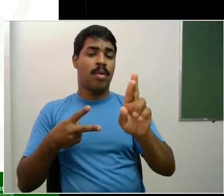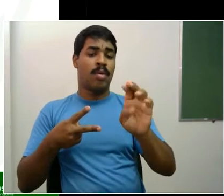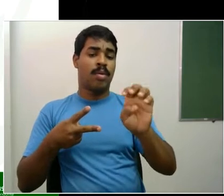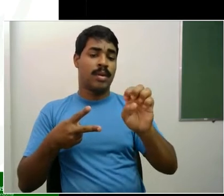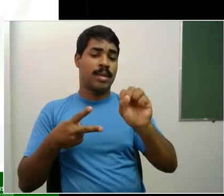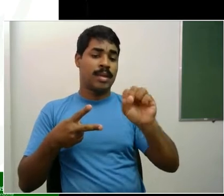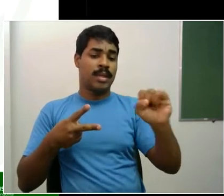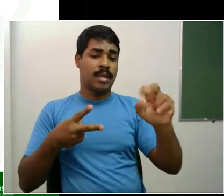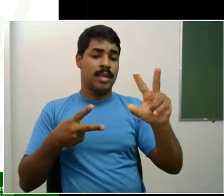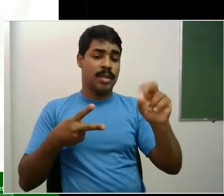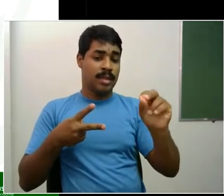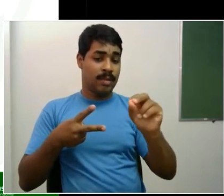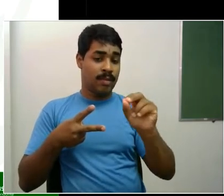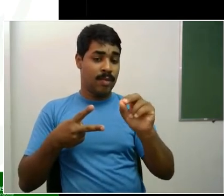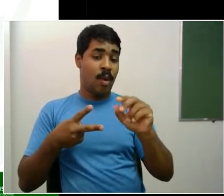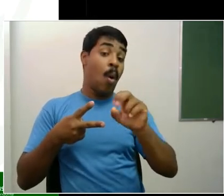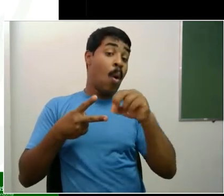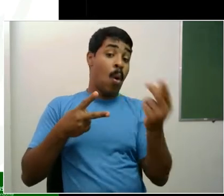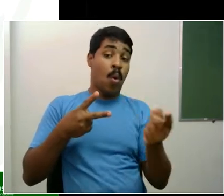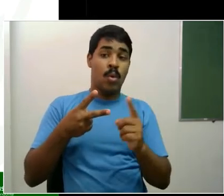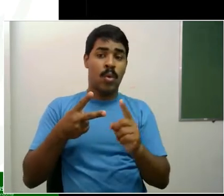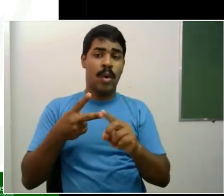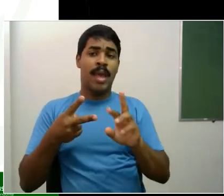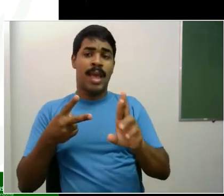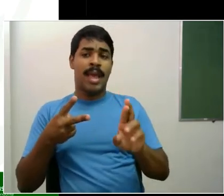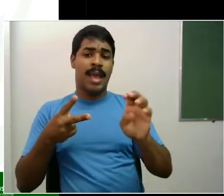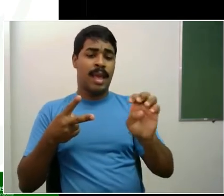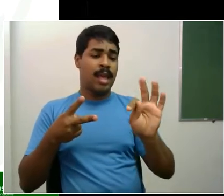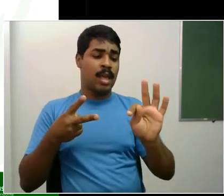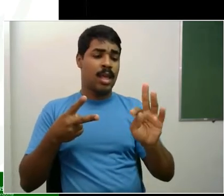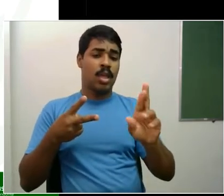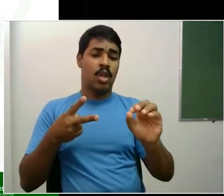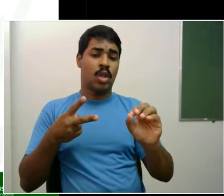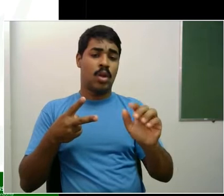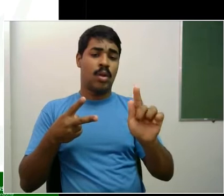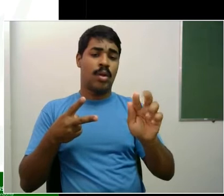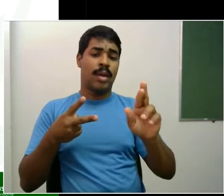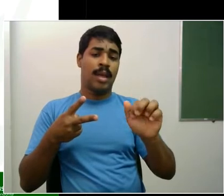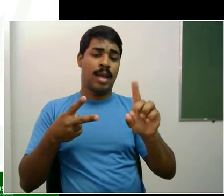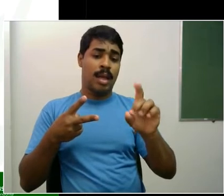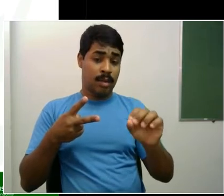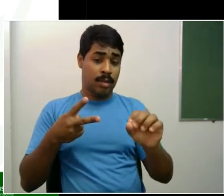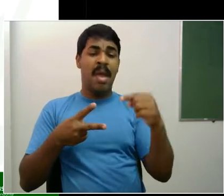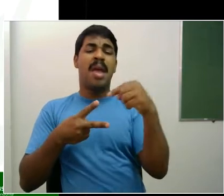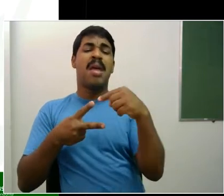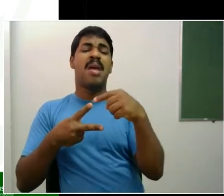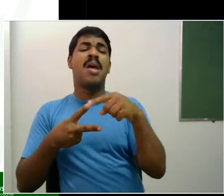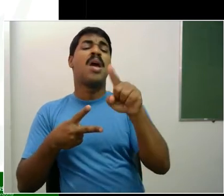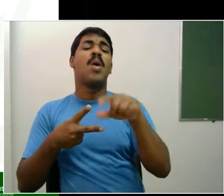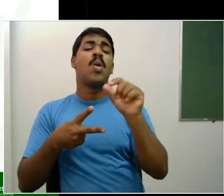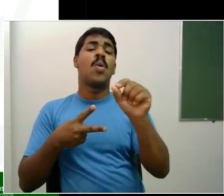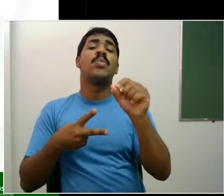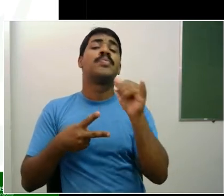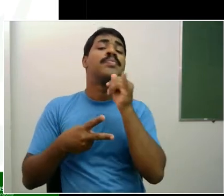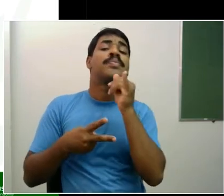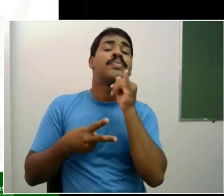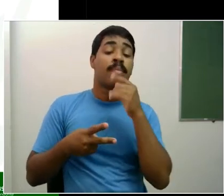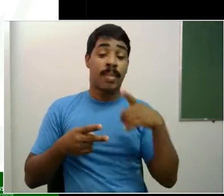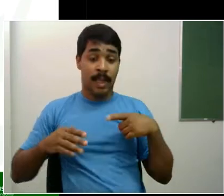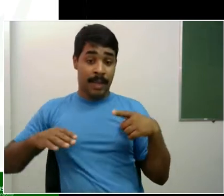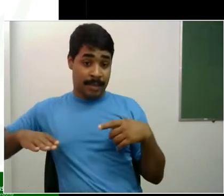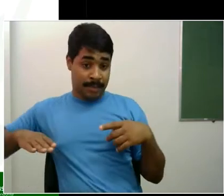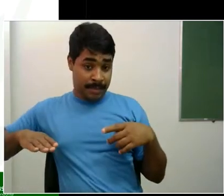movimento retrógrado. O movimento progressivo é quando o móvel, a partícula, o corpo, ele